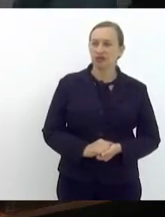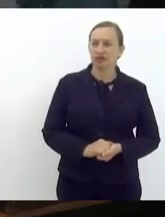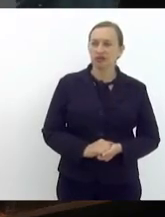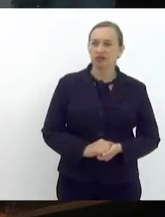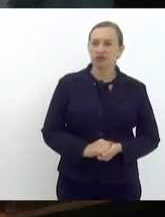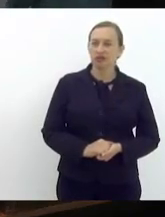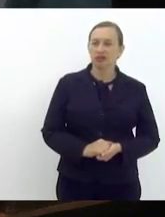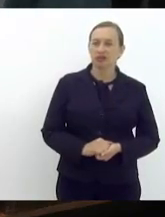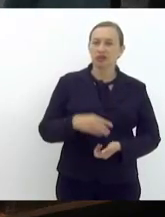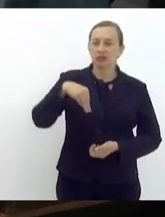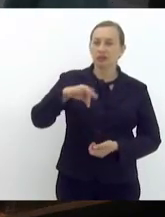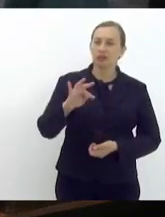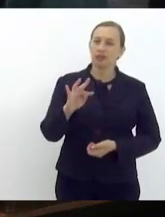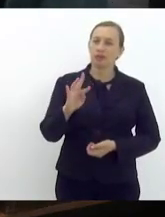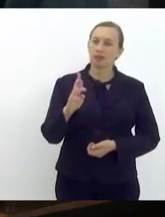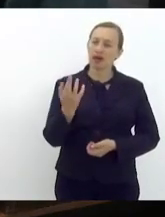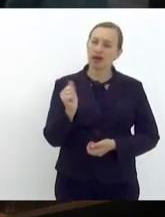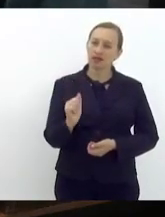Deputada Marta Rocha.